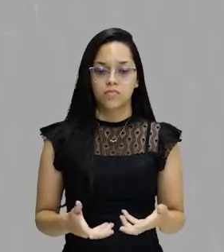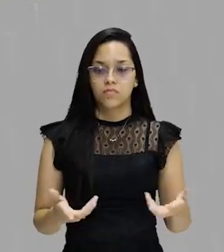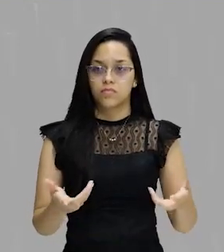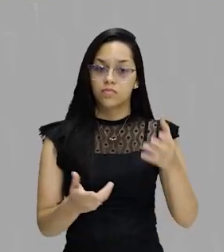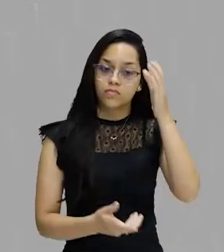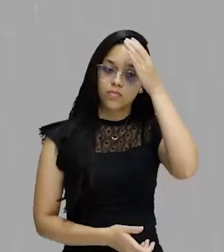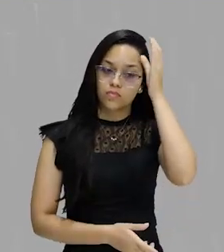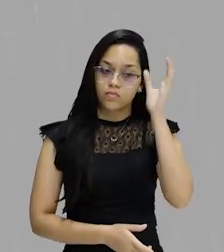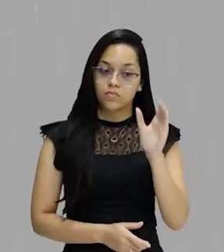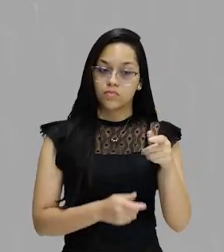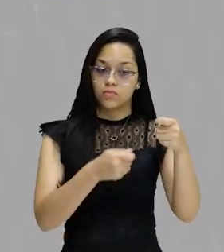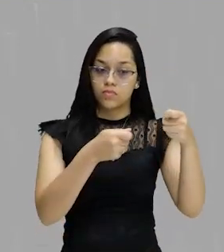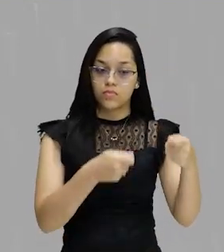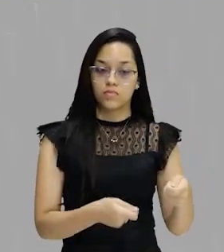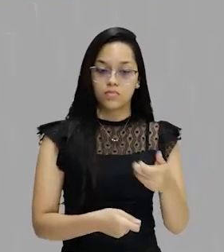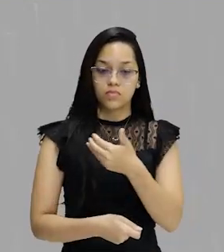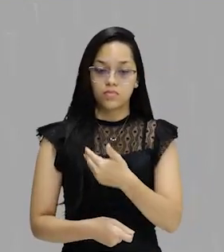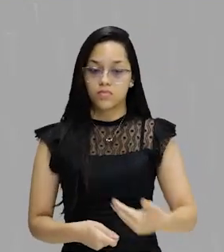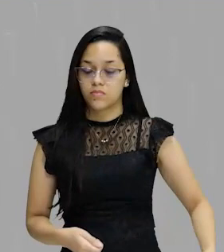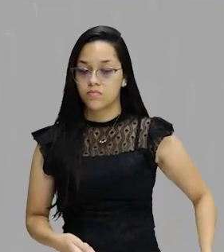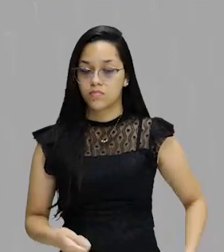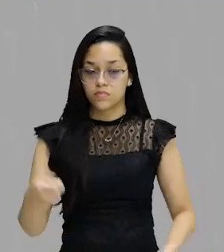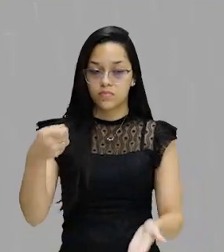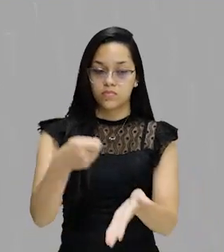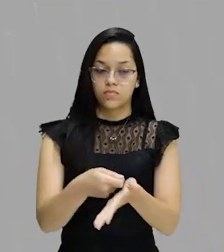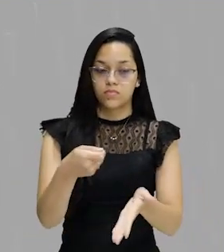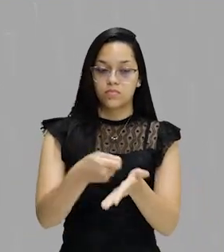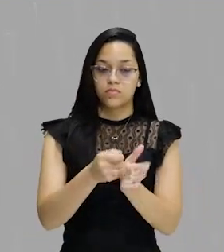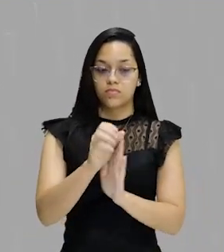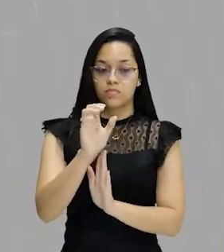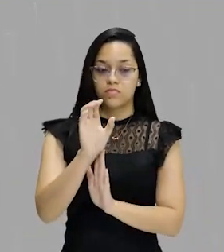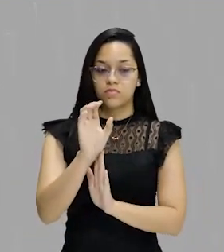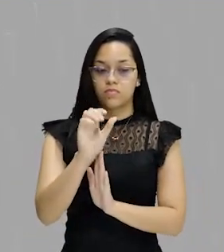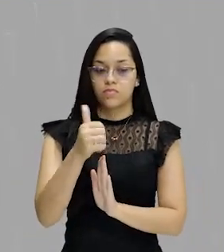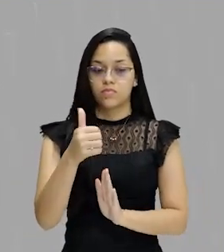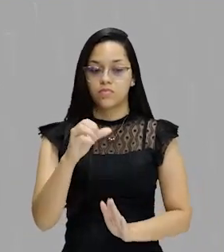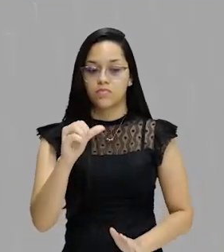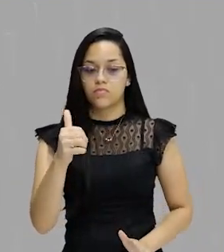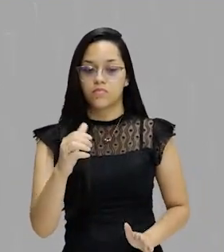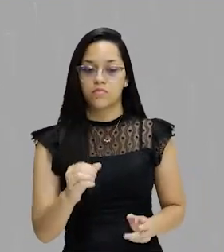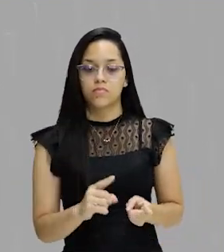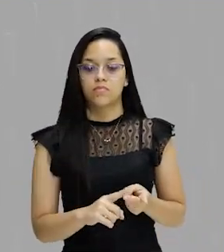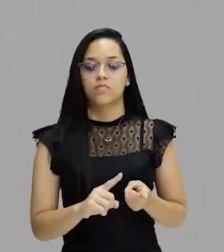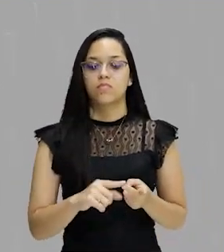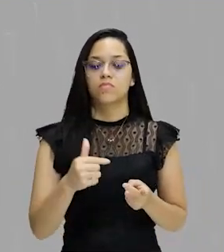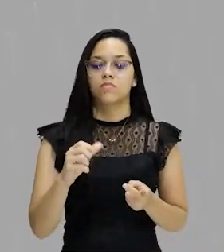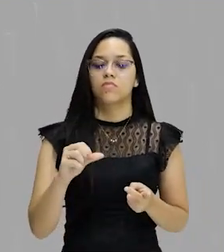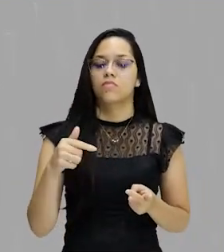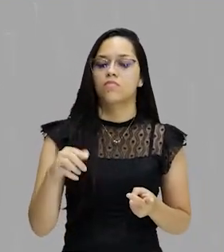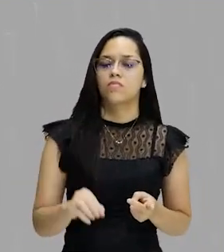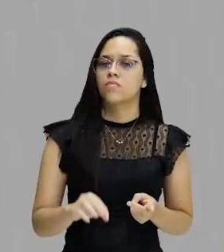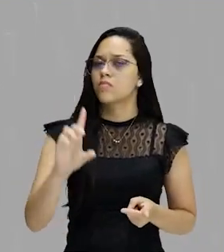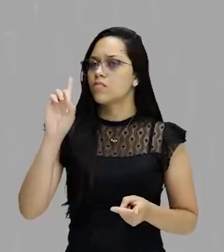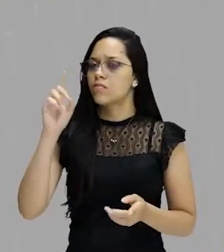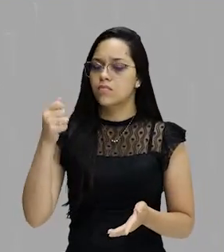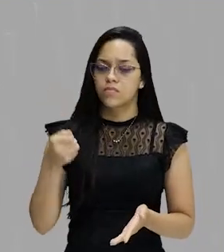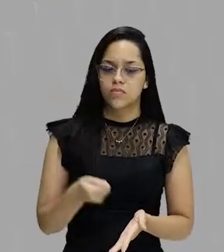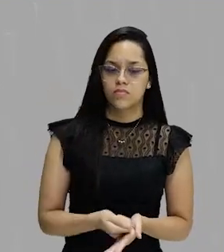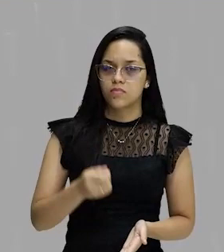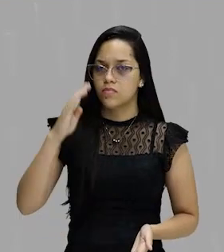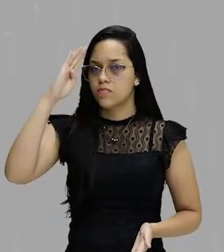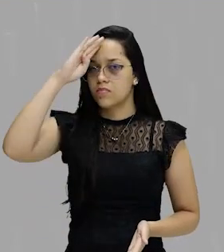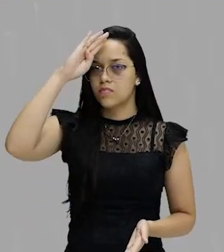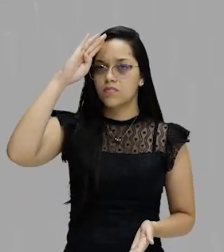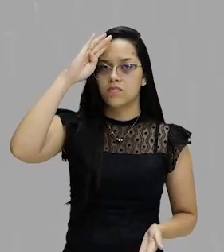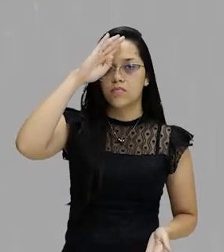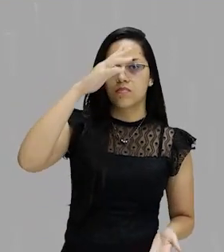de resistência aos governos autoritários, às chamadas ditaduras civis